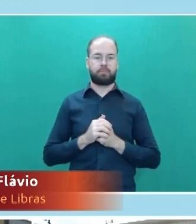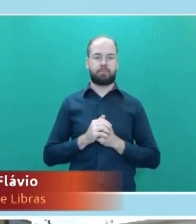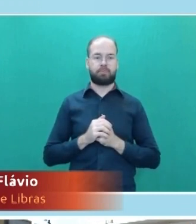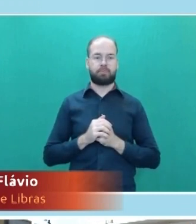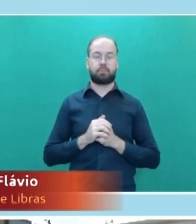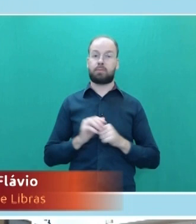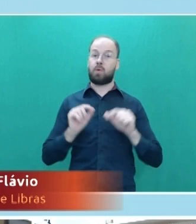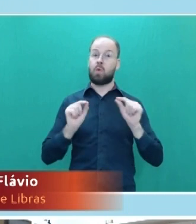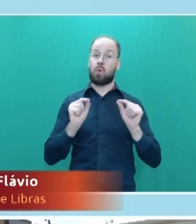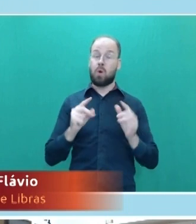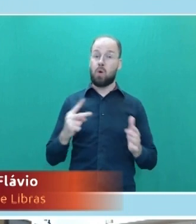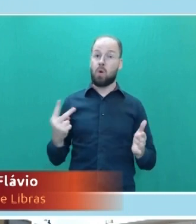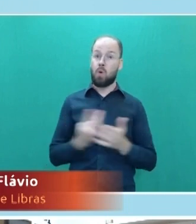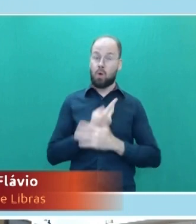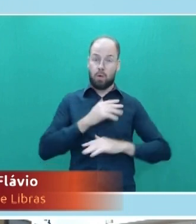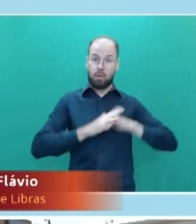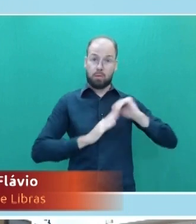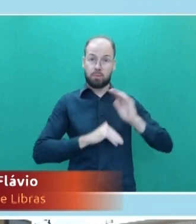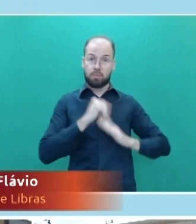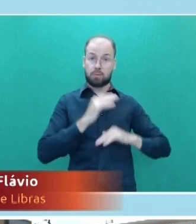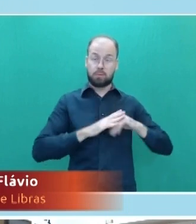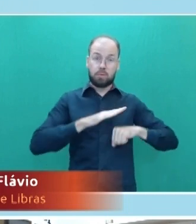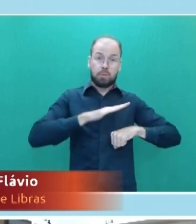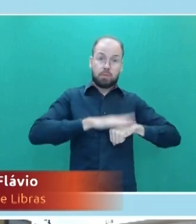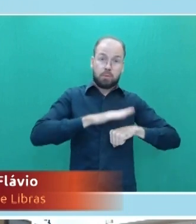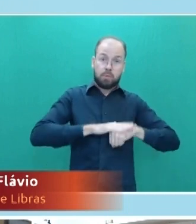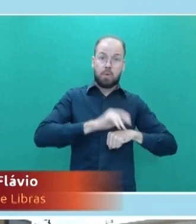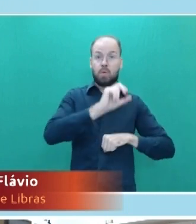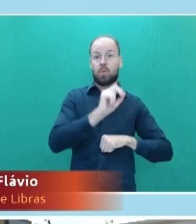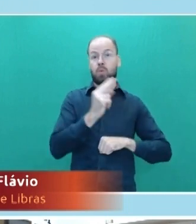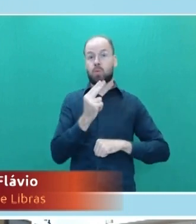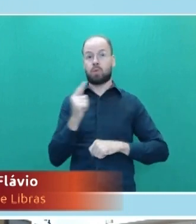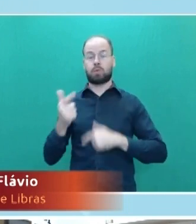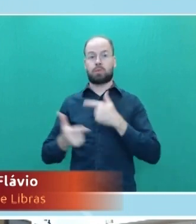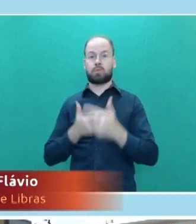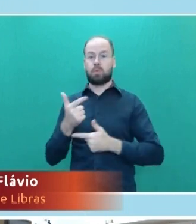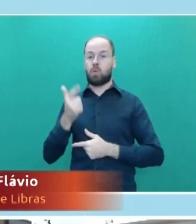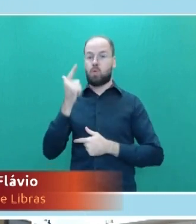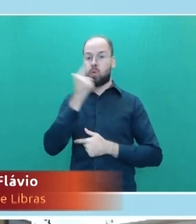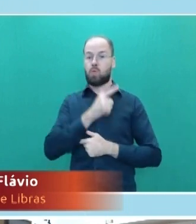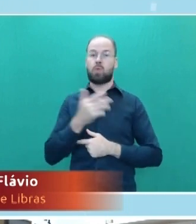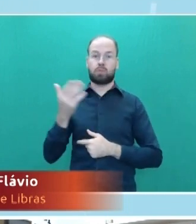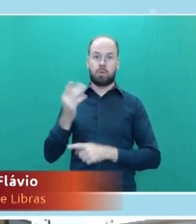ocorre por opção própria ou porque foi o serviço que conseguiu encontrar no momento.